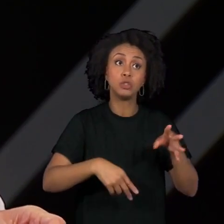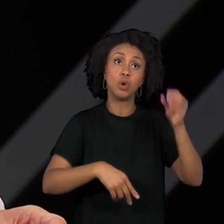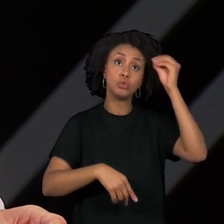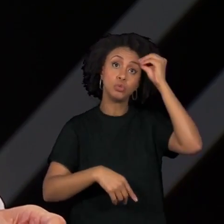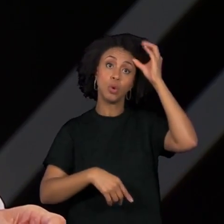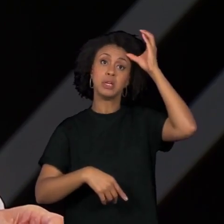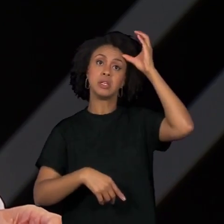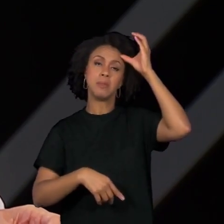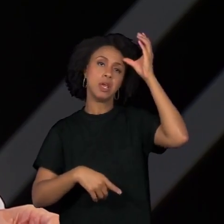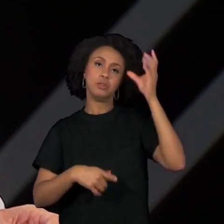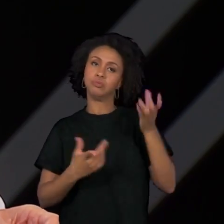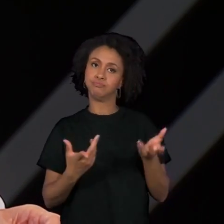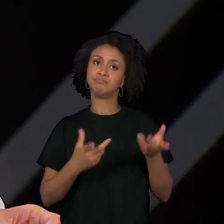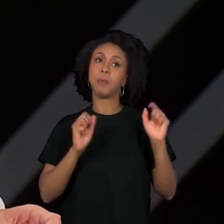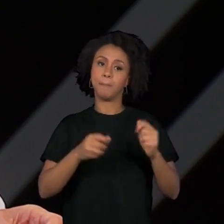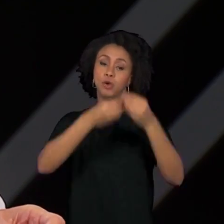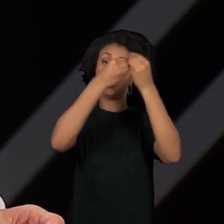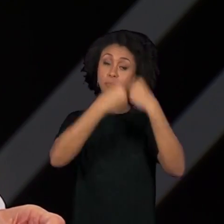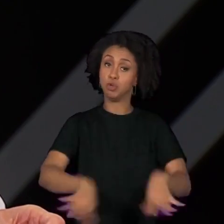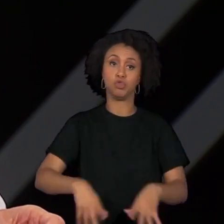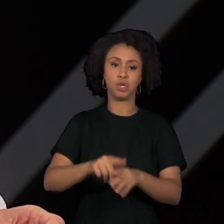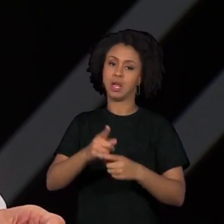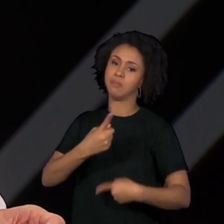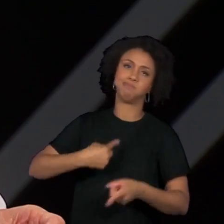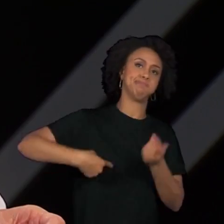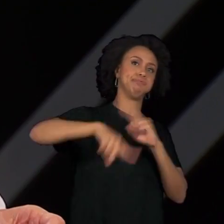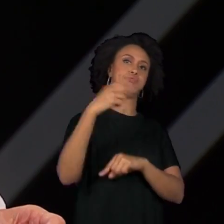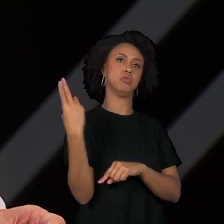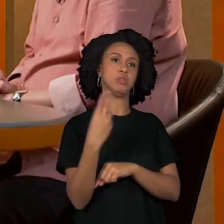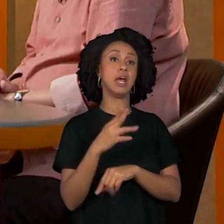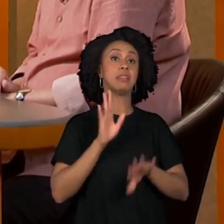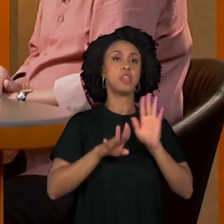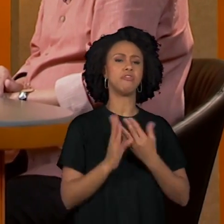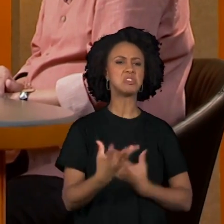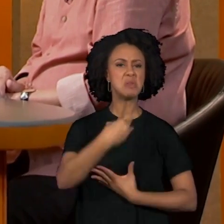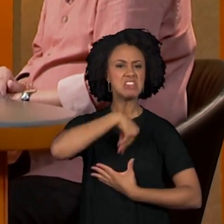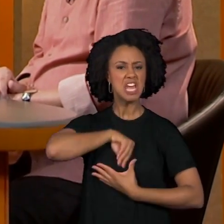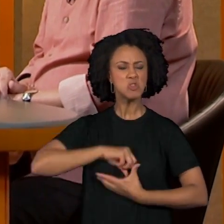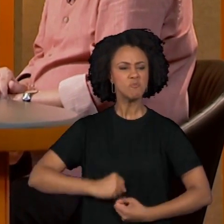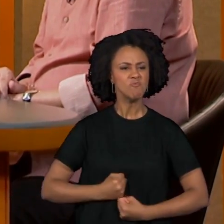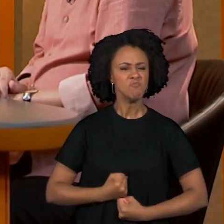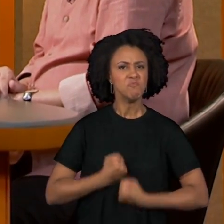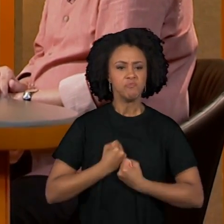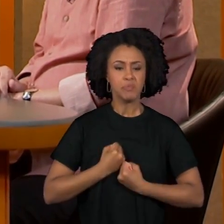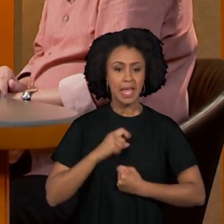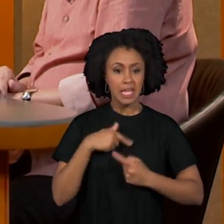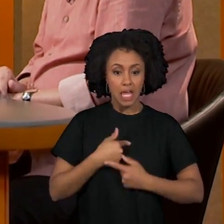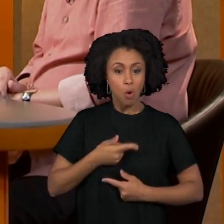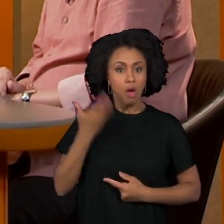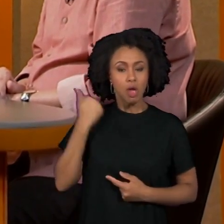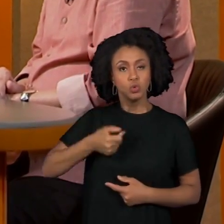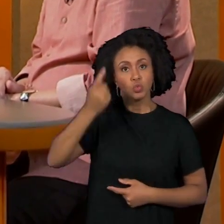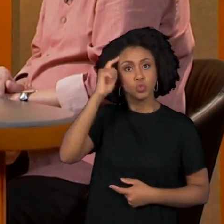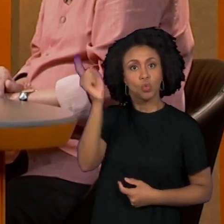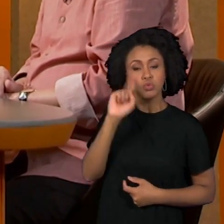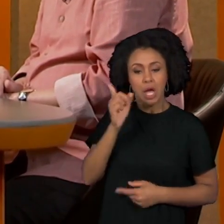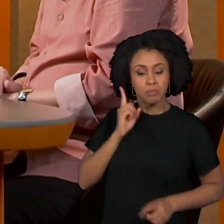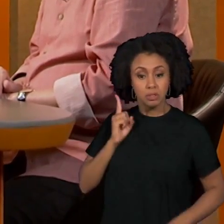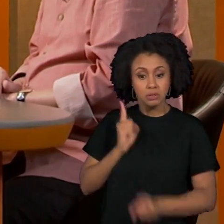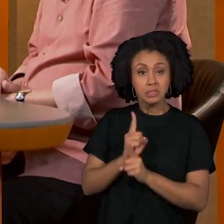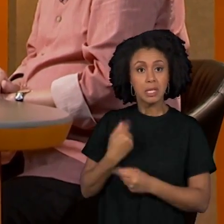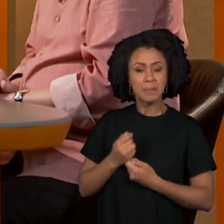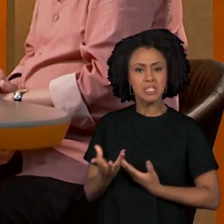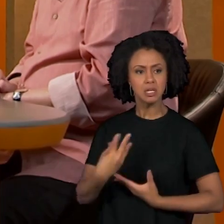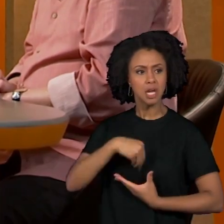não houver uma força, talvez até estranha, uma força que você não conhece, você tem que acioná-la